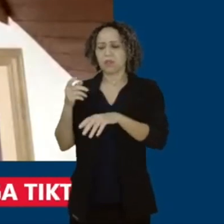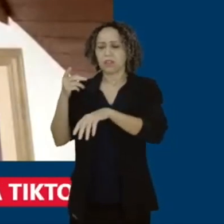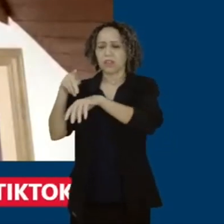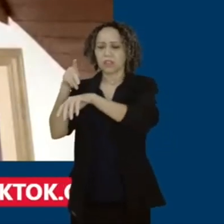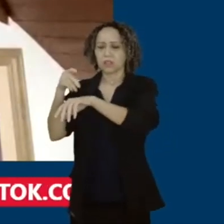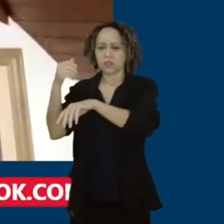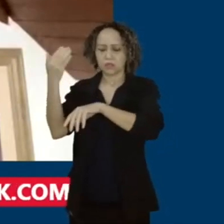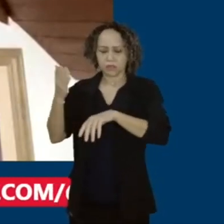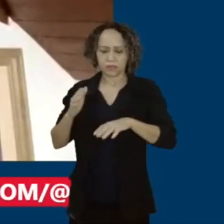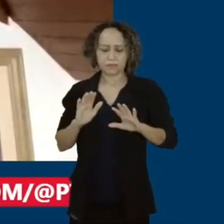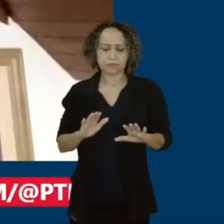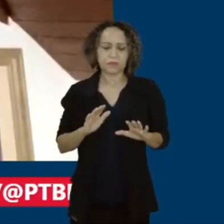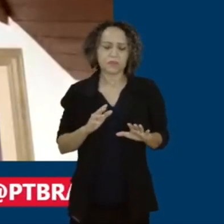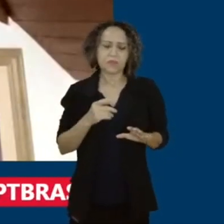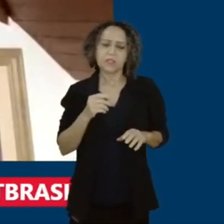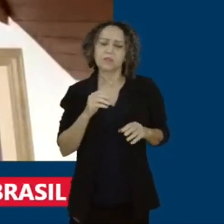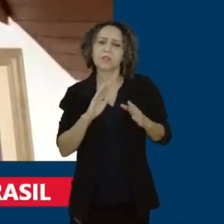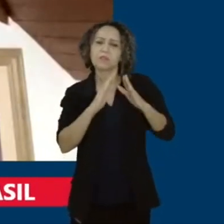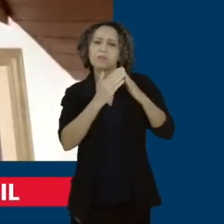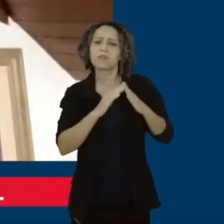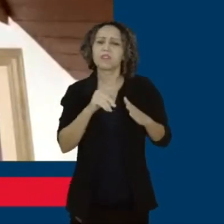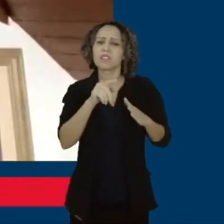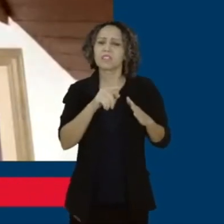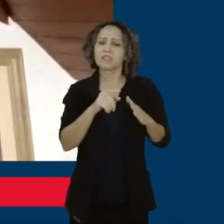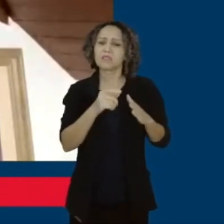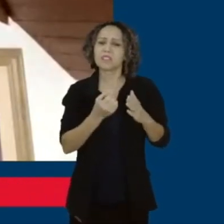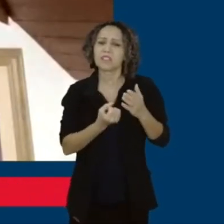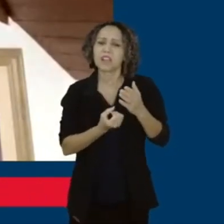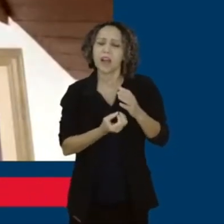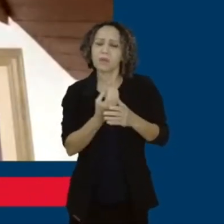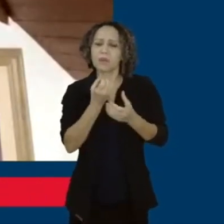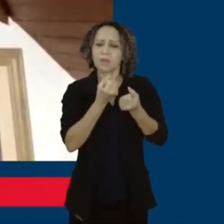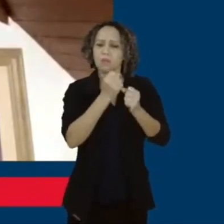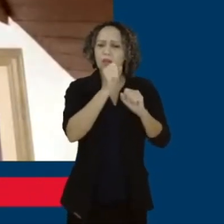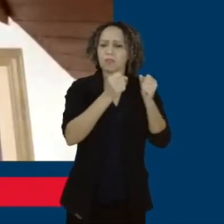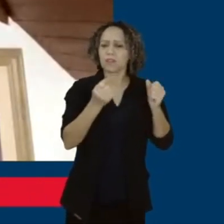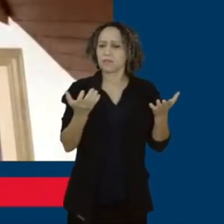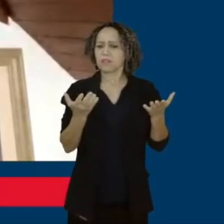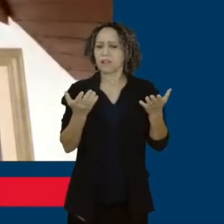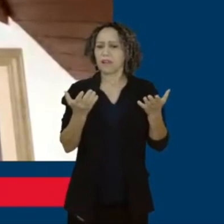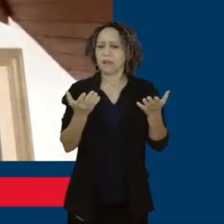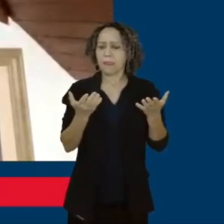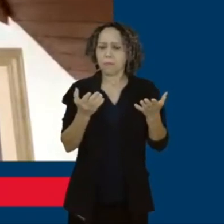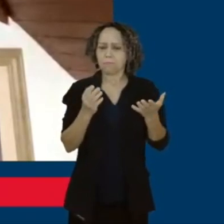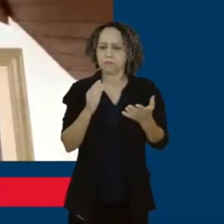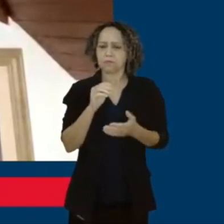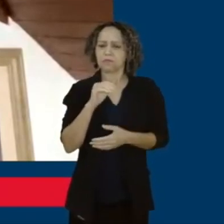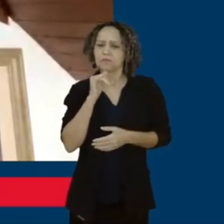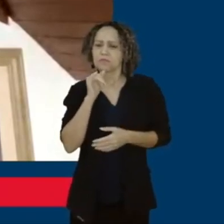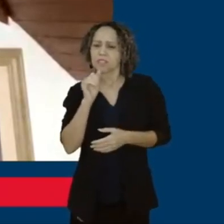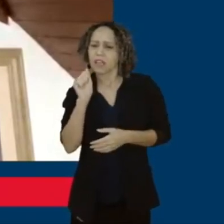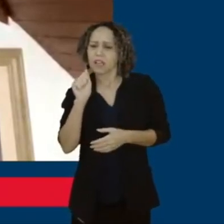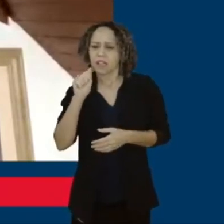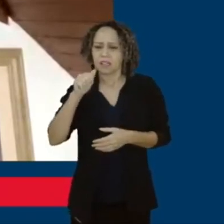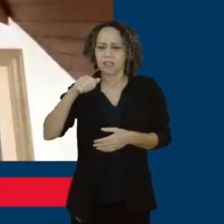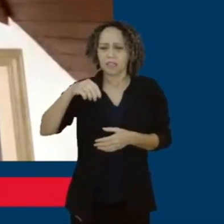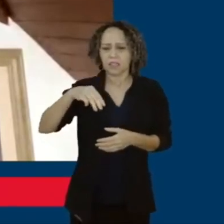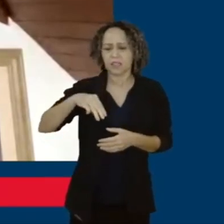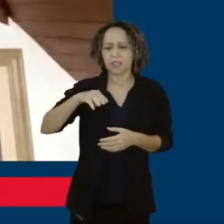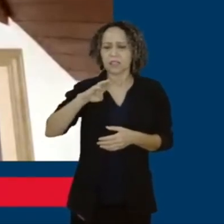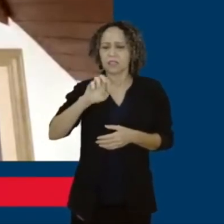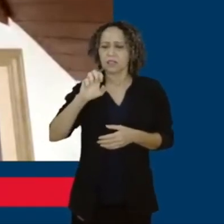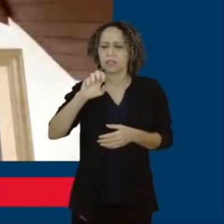de uma cidade nossa, você vai pagar impostos brutais. A Ambev praticamente não paga imposto para produzir cerveja no